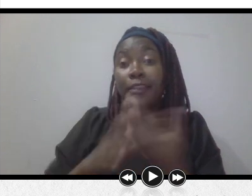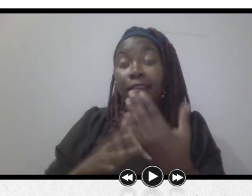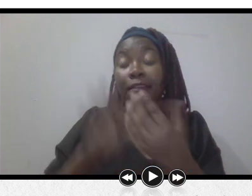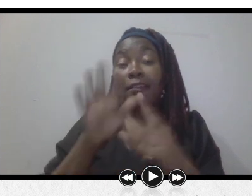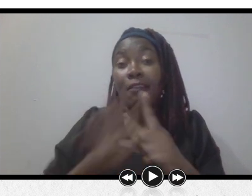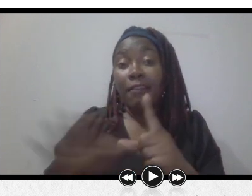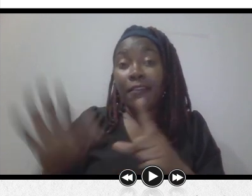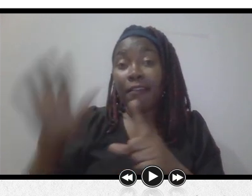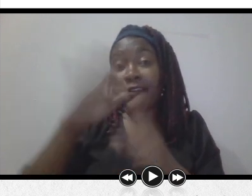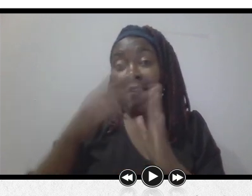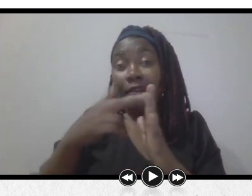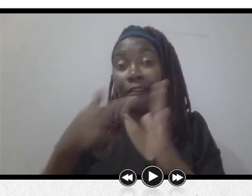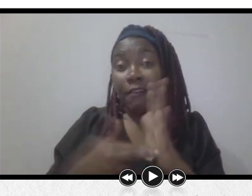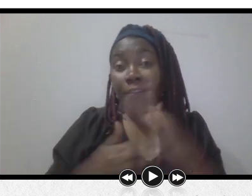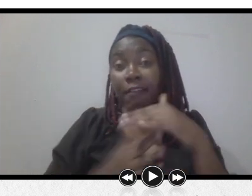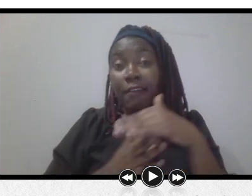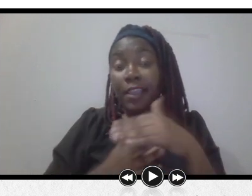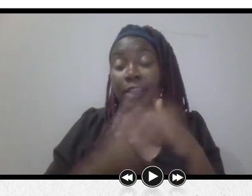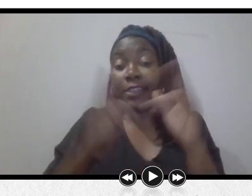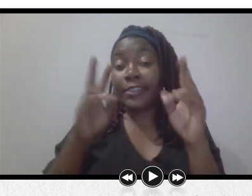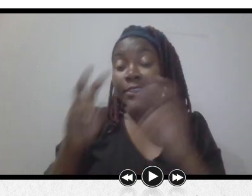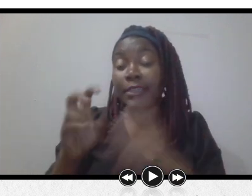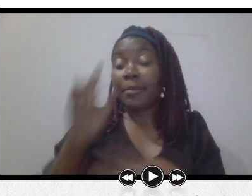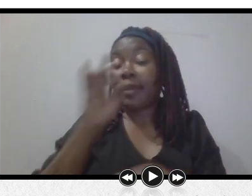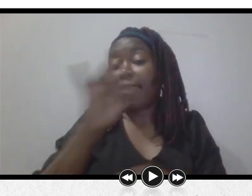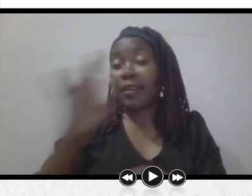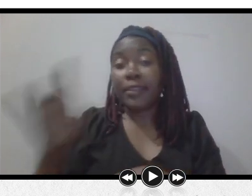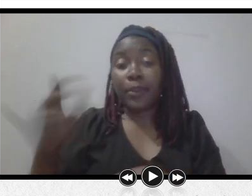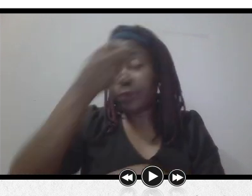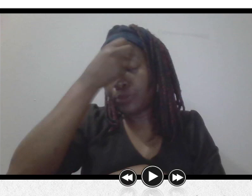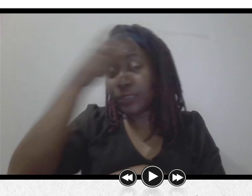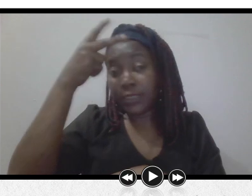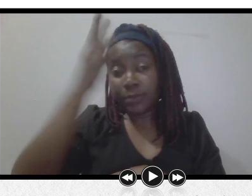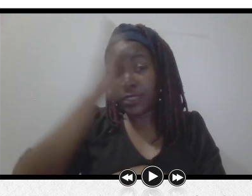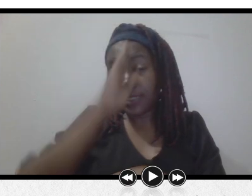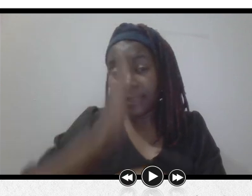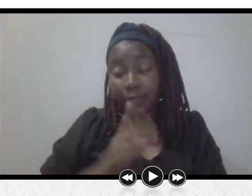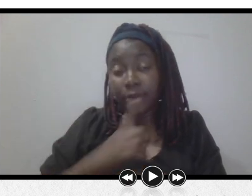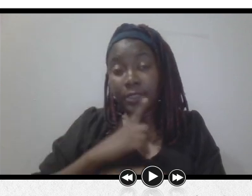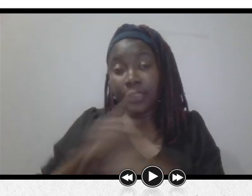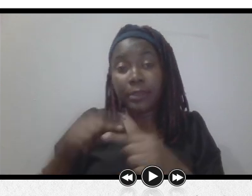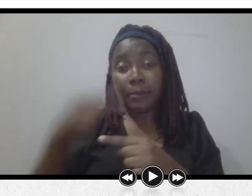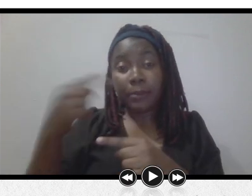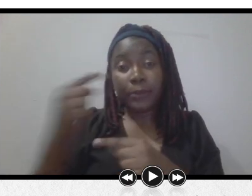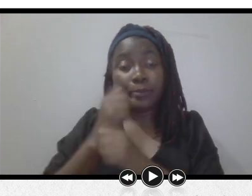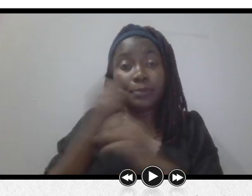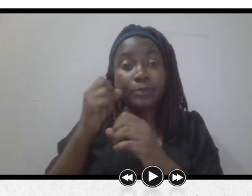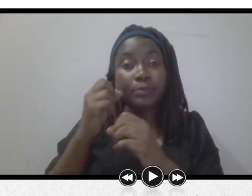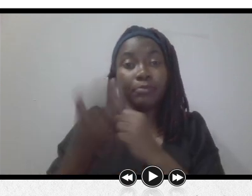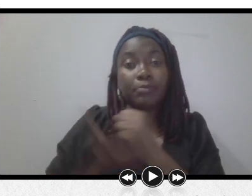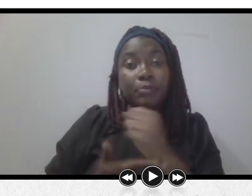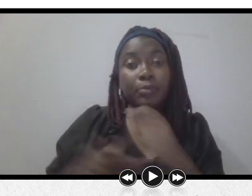gerais, delimitações gerais de temas, e cada um dos municípios brasileiros teriam depois as suas prerrogativas também